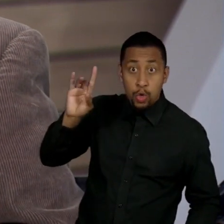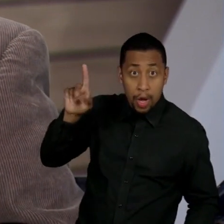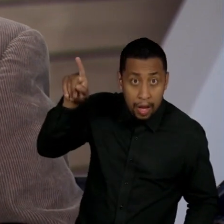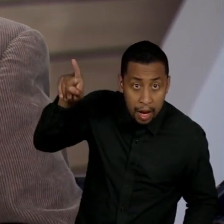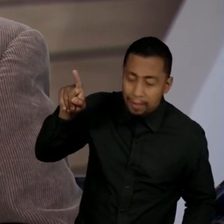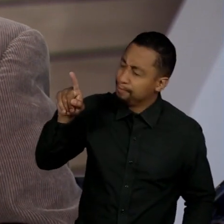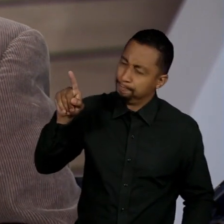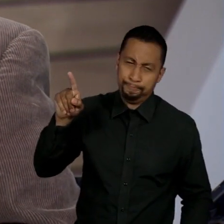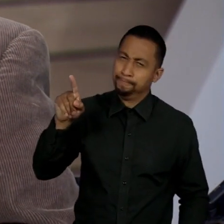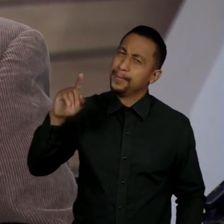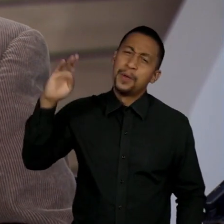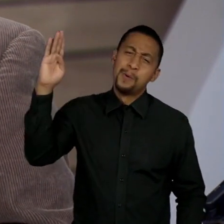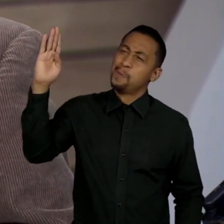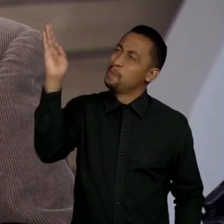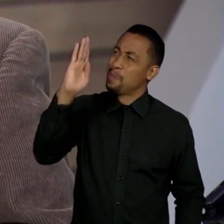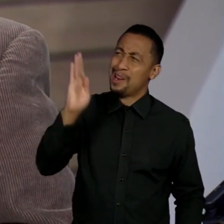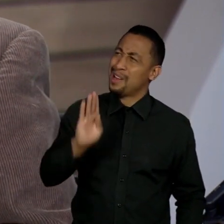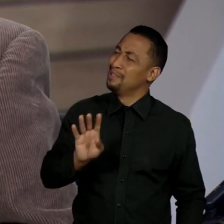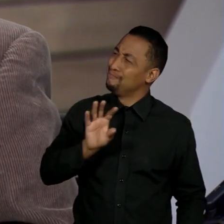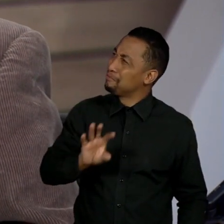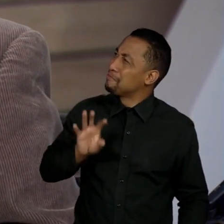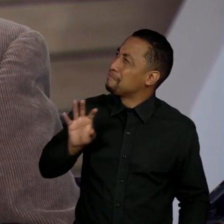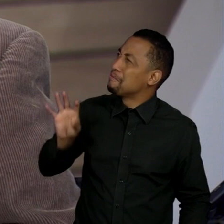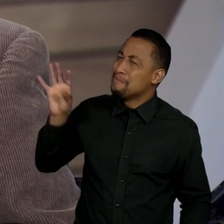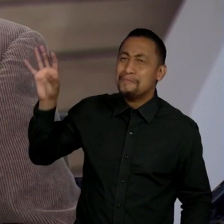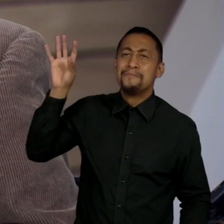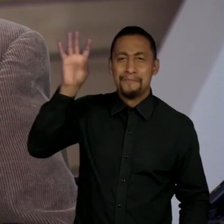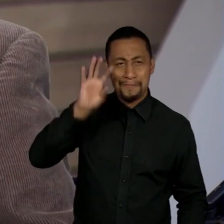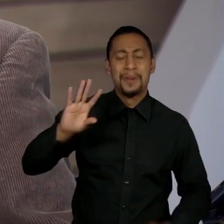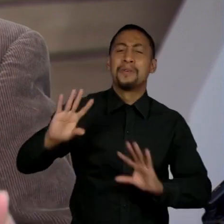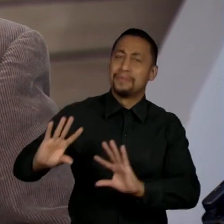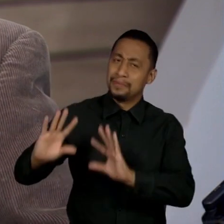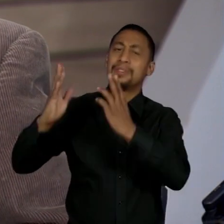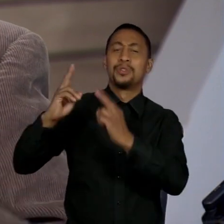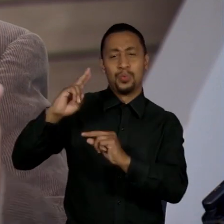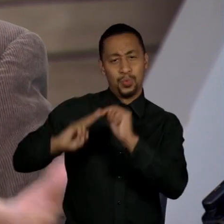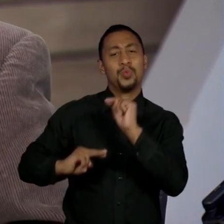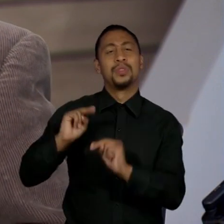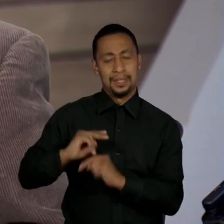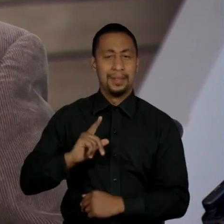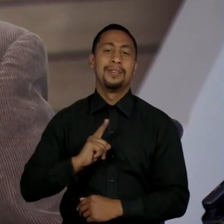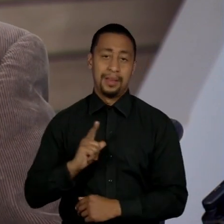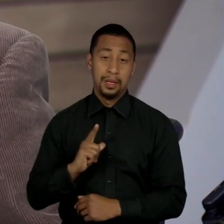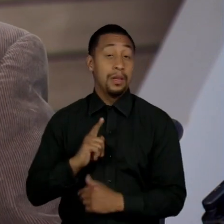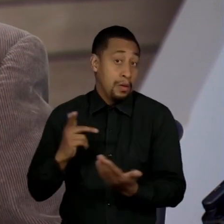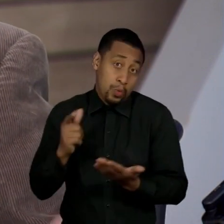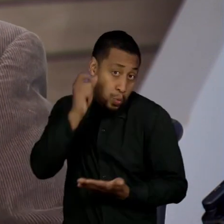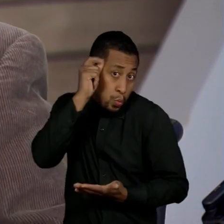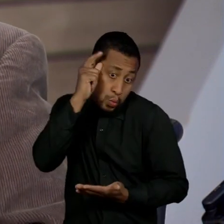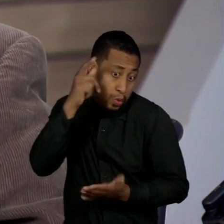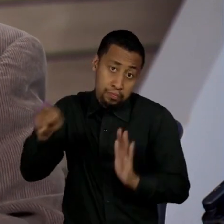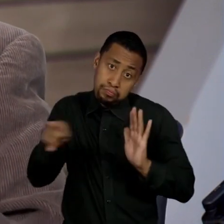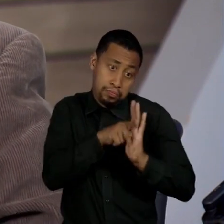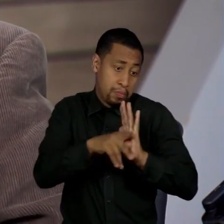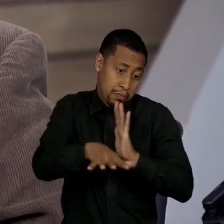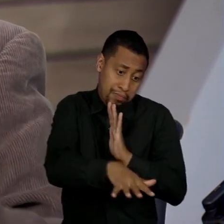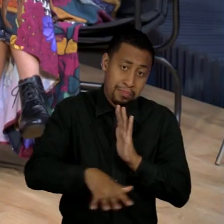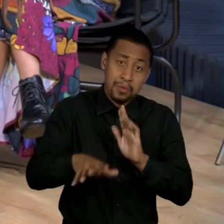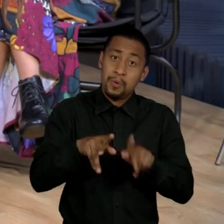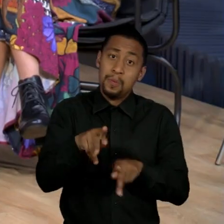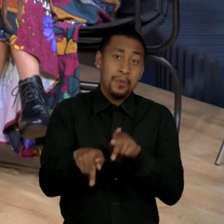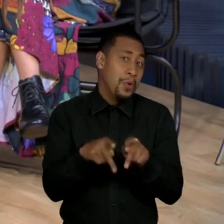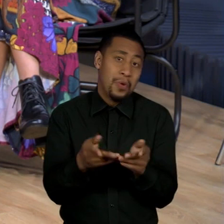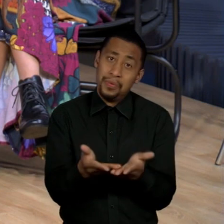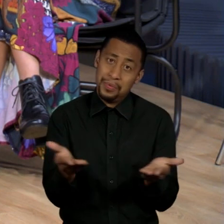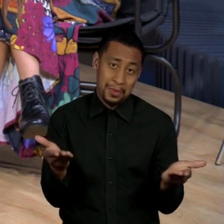E isto é uma materialidade daquilo que nasce, que é a cultura popular, né? A cultura popular é essa, que se